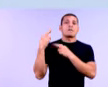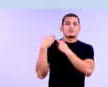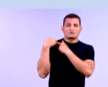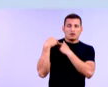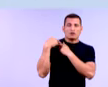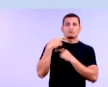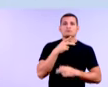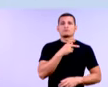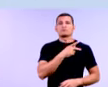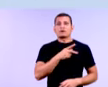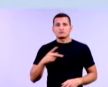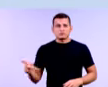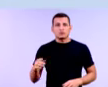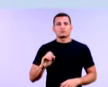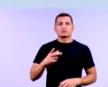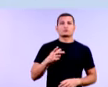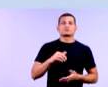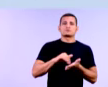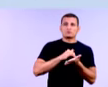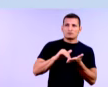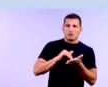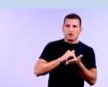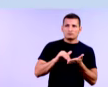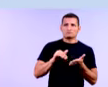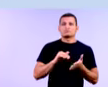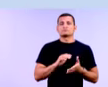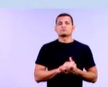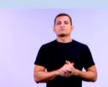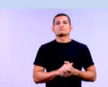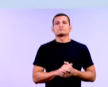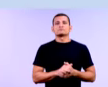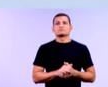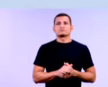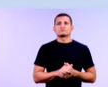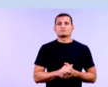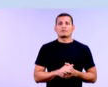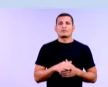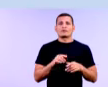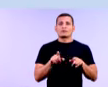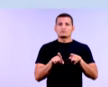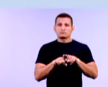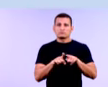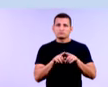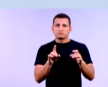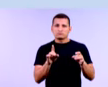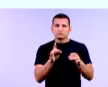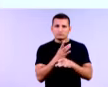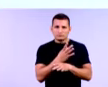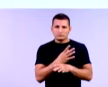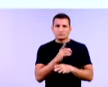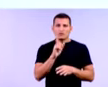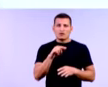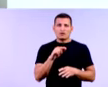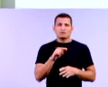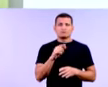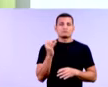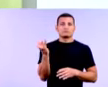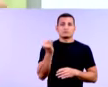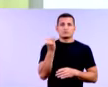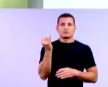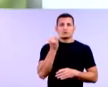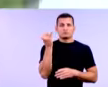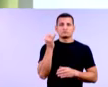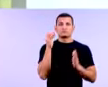os acontecimentos, elencar a pauta, descrever os acontecimentos e o fechamento. São elementos imprescindíveis em